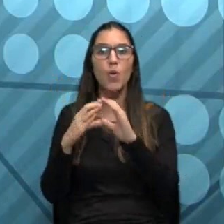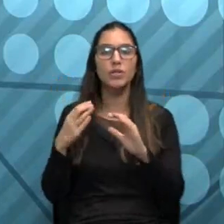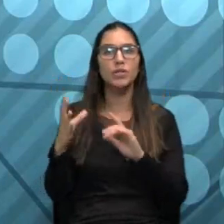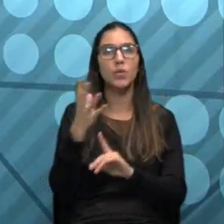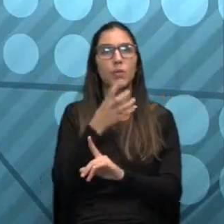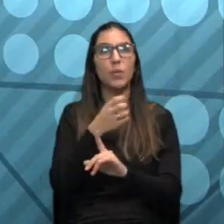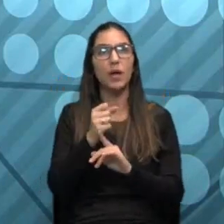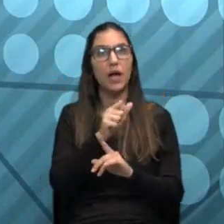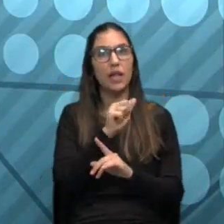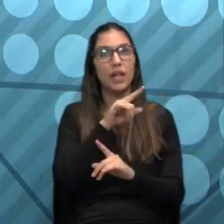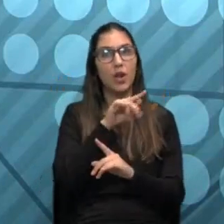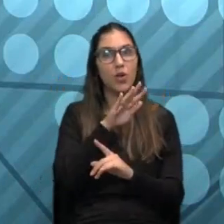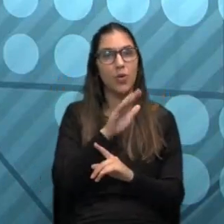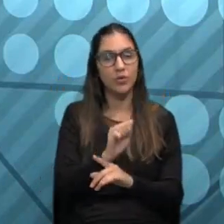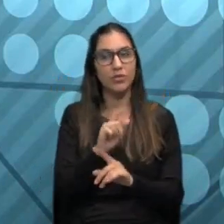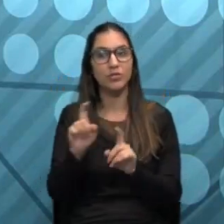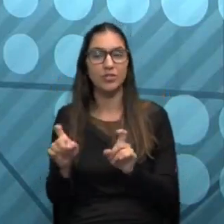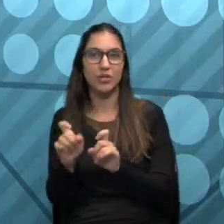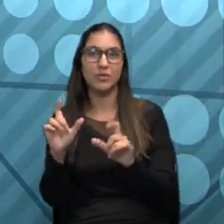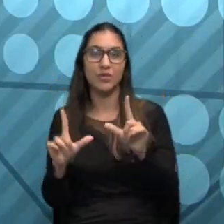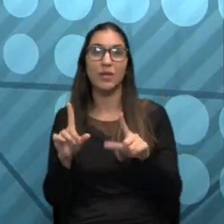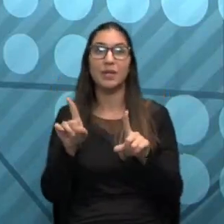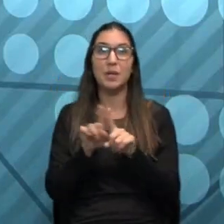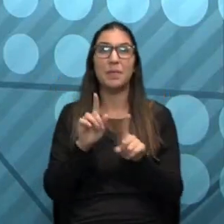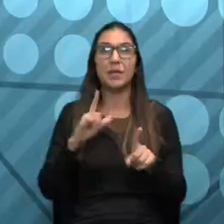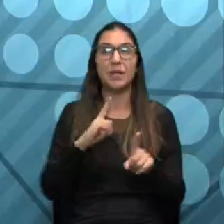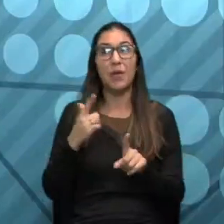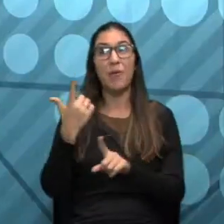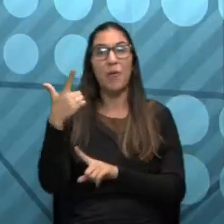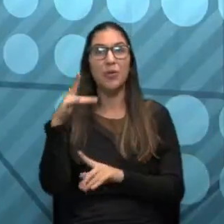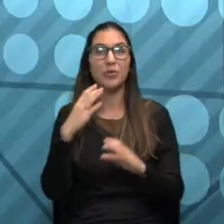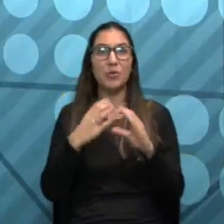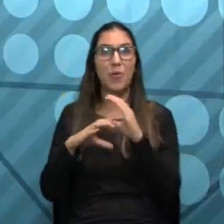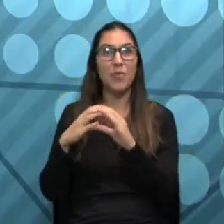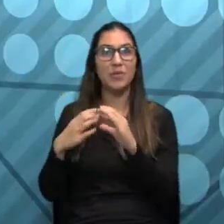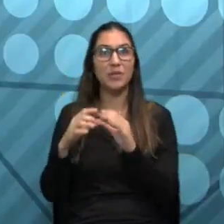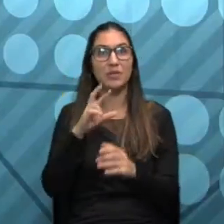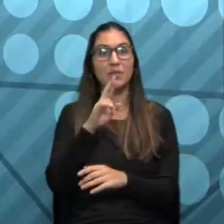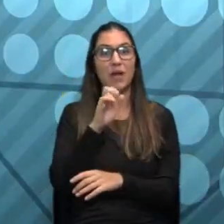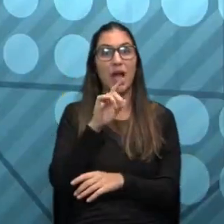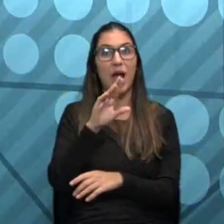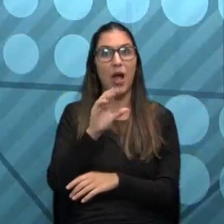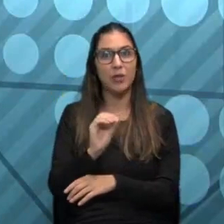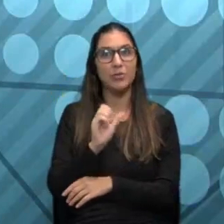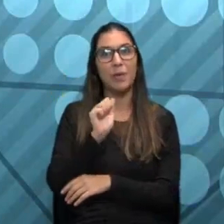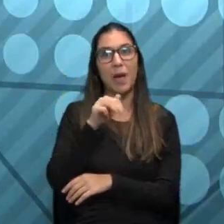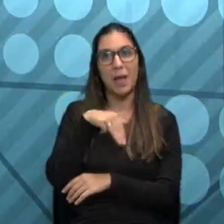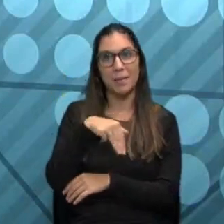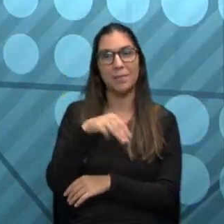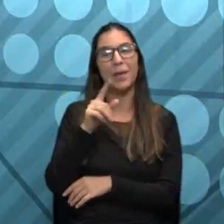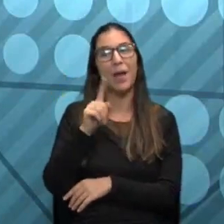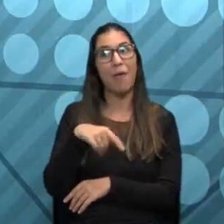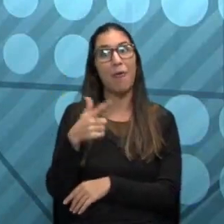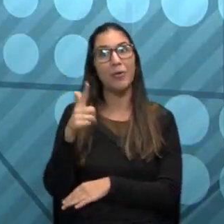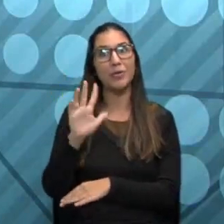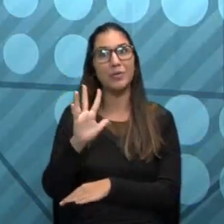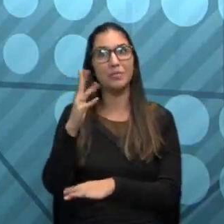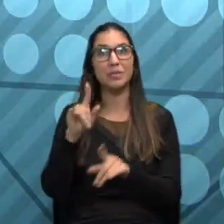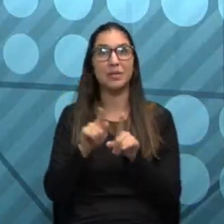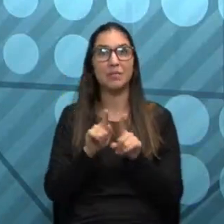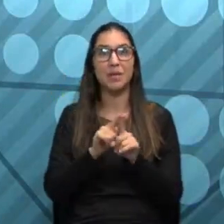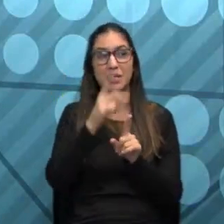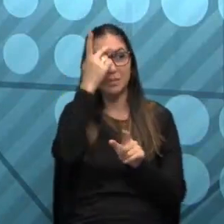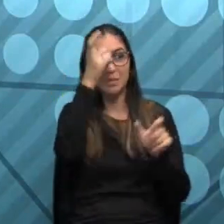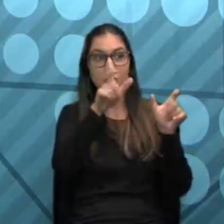transmissão analógica ou digital de TV. Além disso, tem também um dilema da comunicação da rádio AM, que é um outro fato importante que talvez